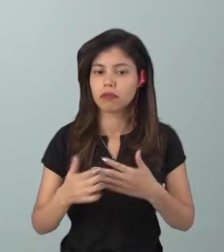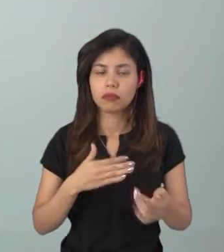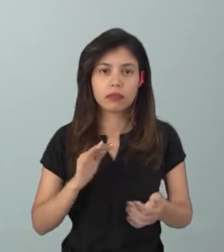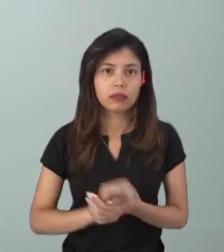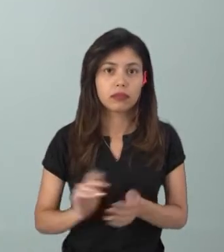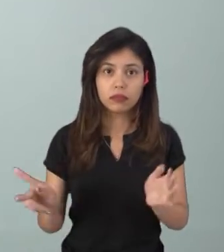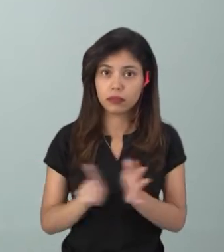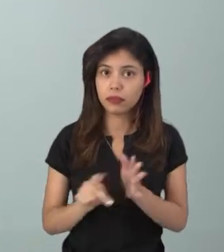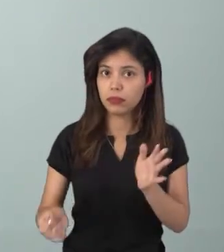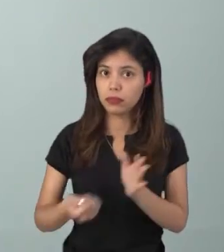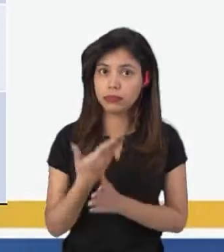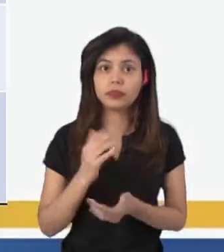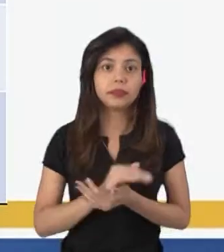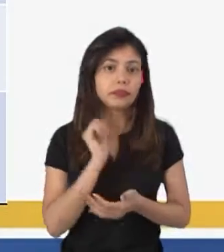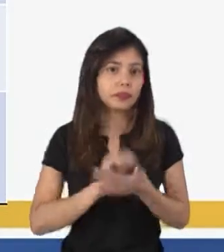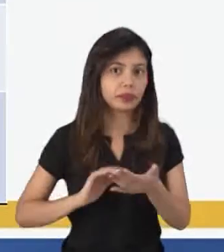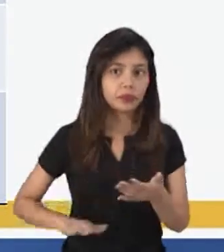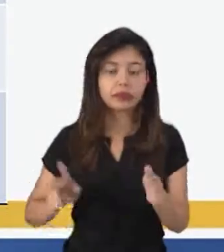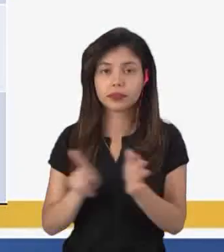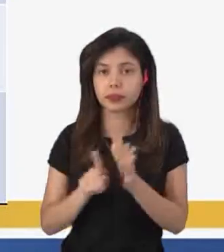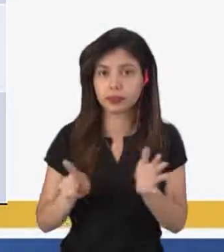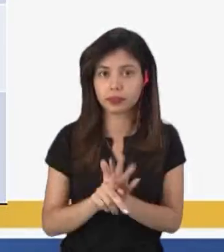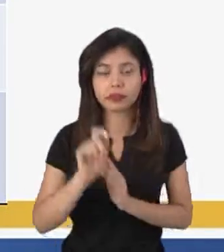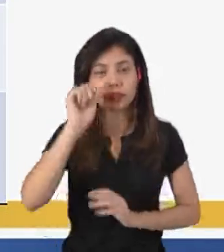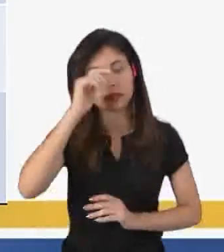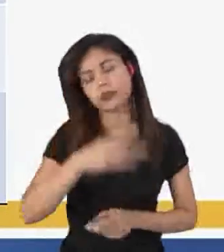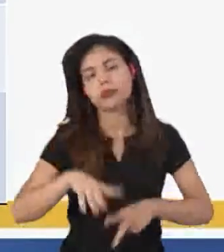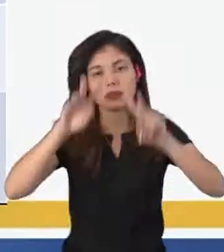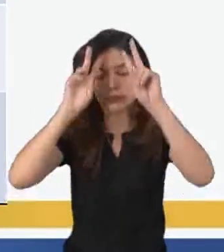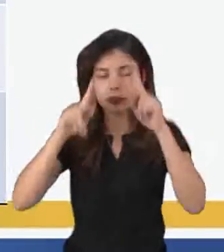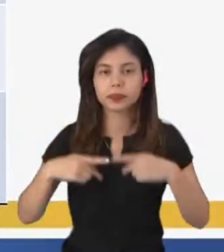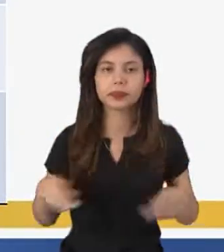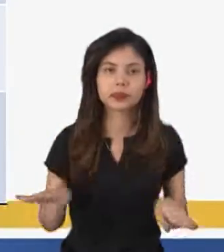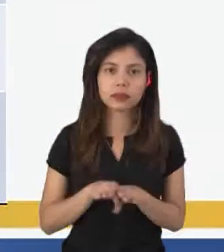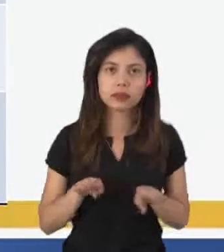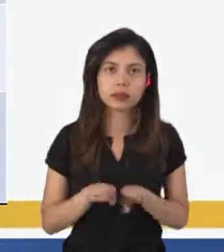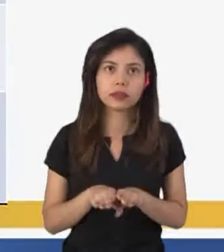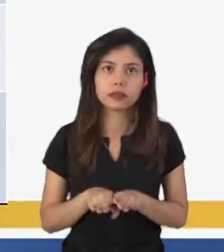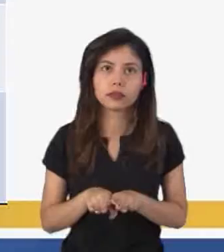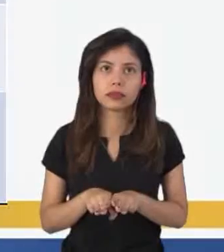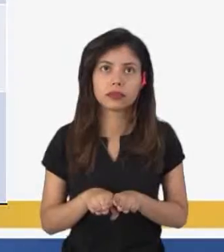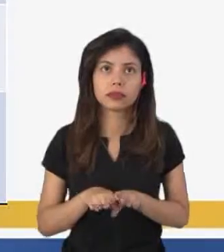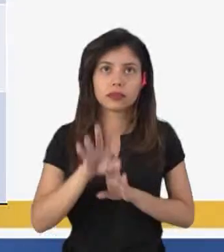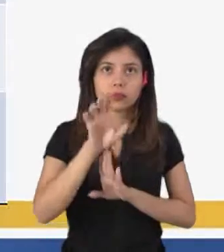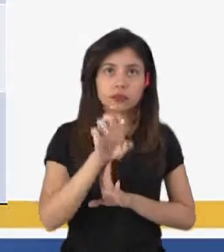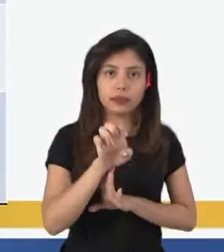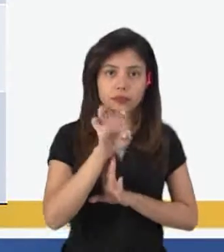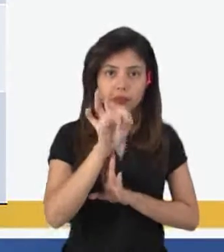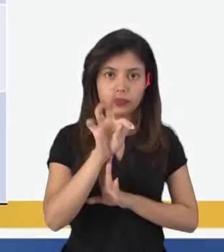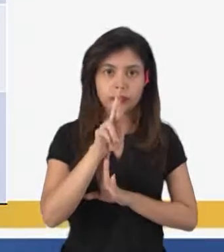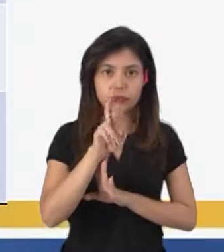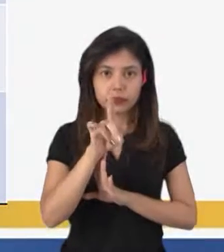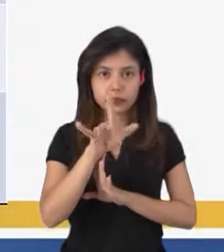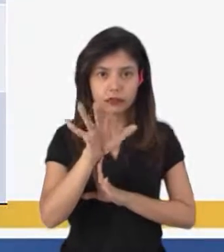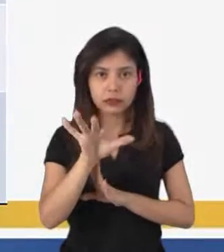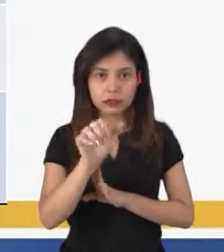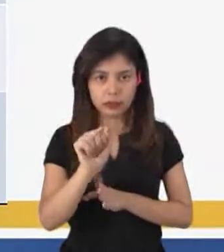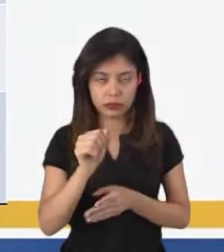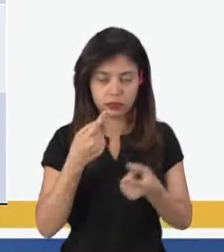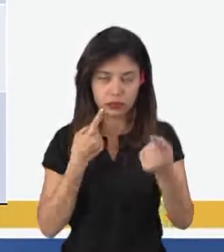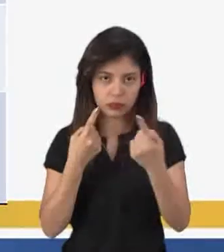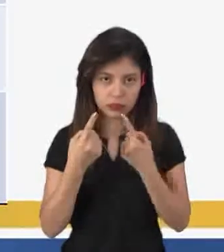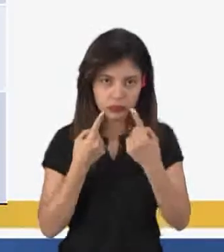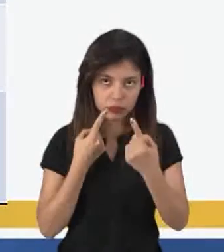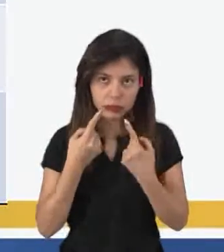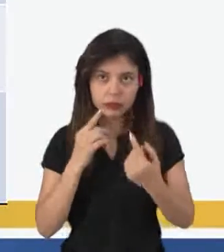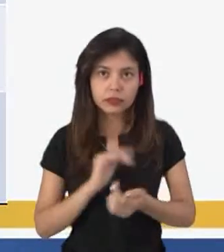qualquer produto ou atividade realizada pelo homem com propósito estético ou comunicativo,